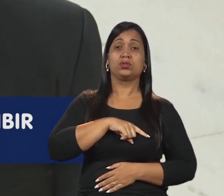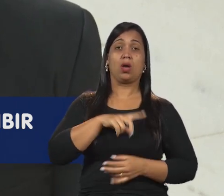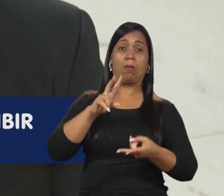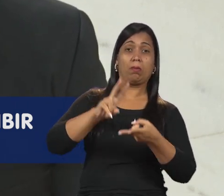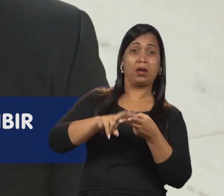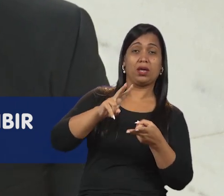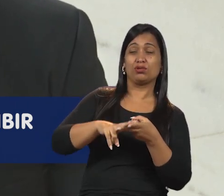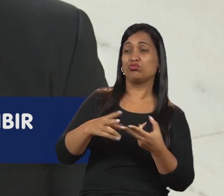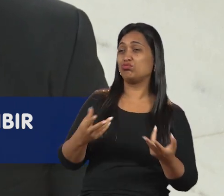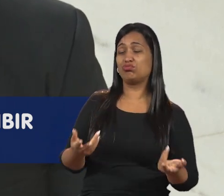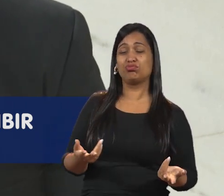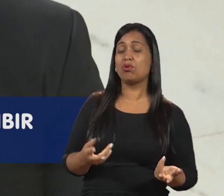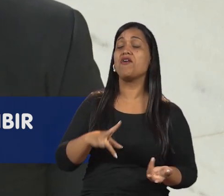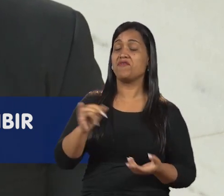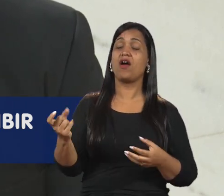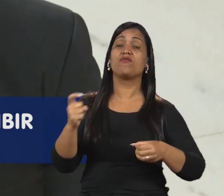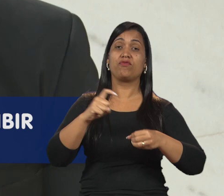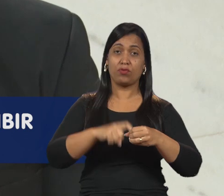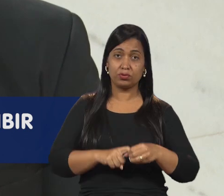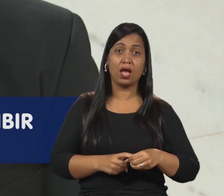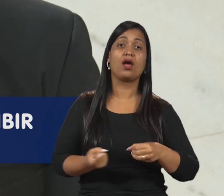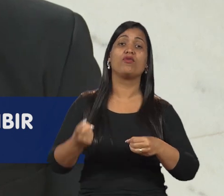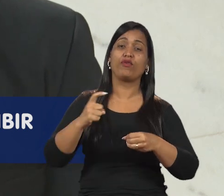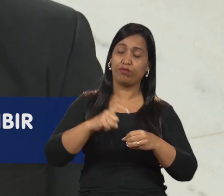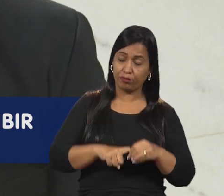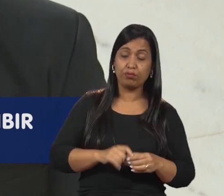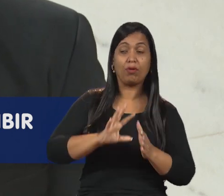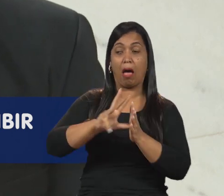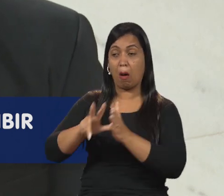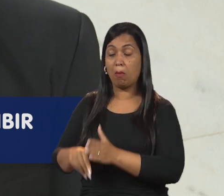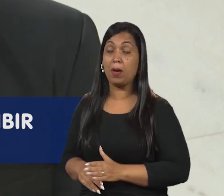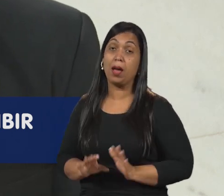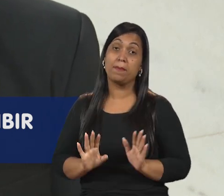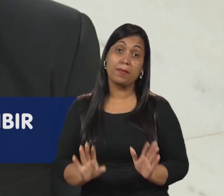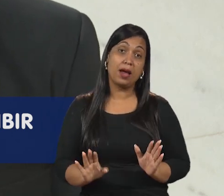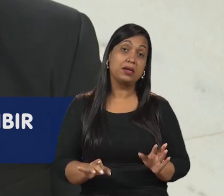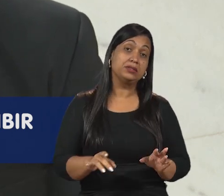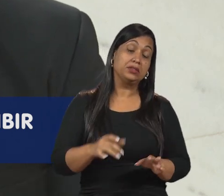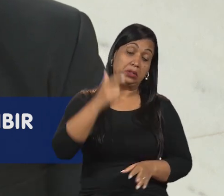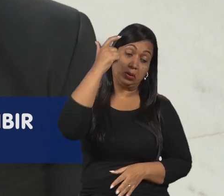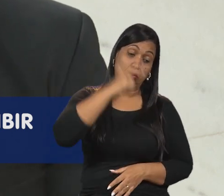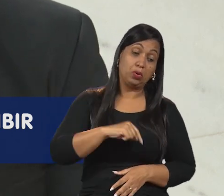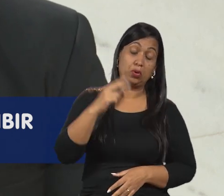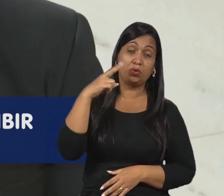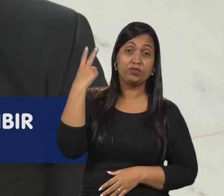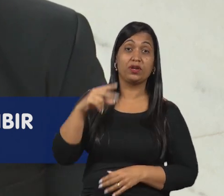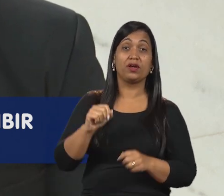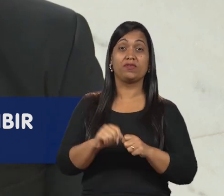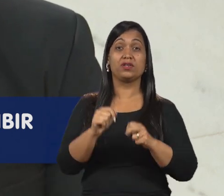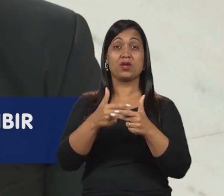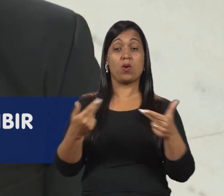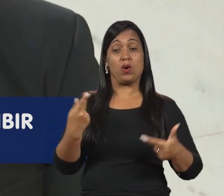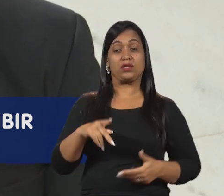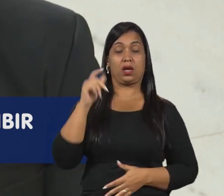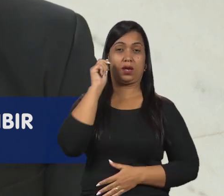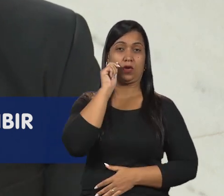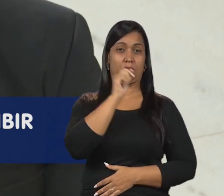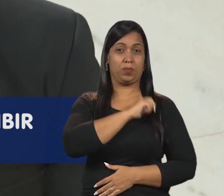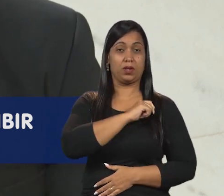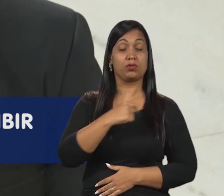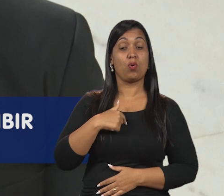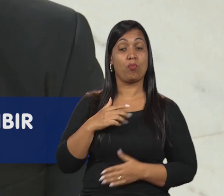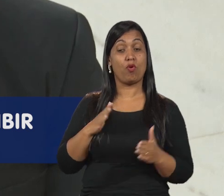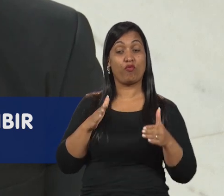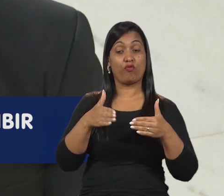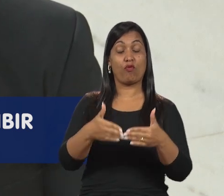não adianta, ele vai voltar e vai voltar a delinquir. Mas, como parlamentar, a gente precisa fazer algo aqui no município. E o meu